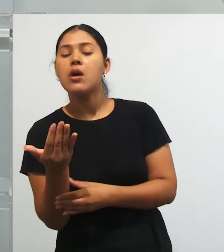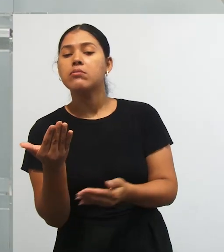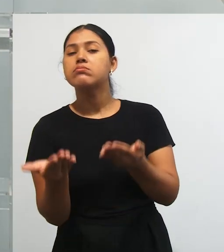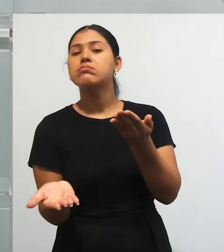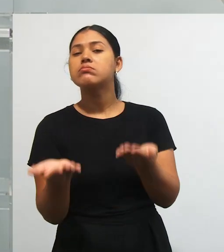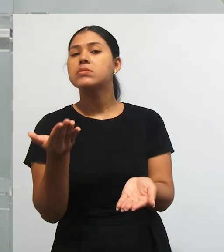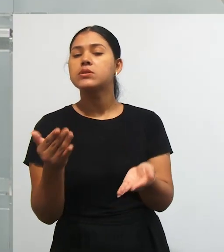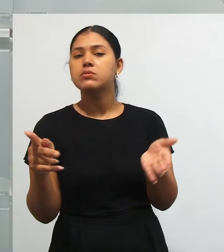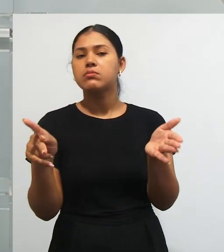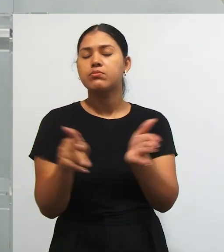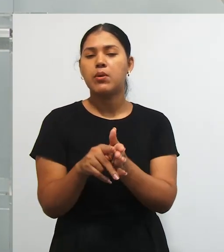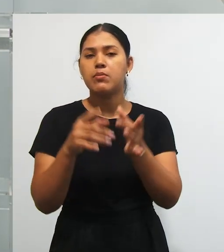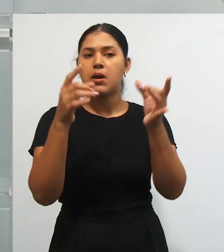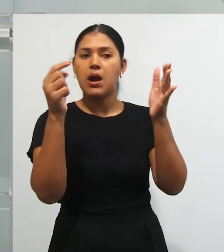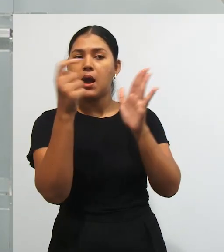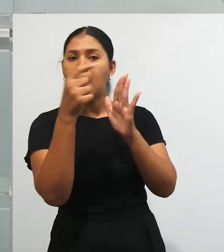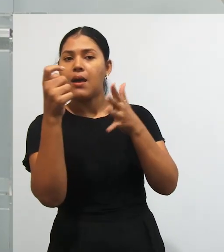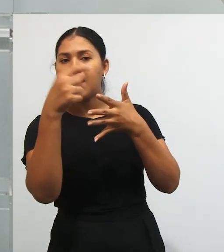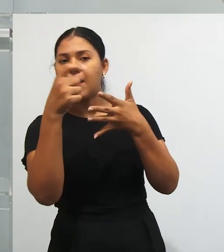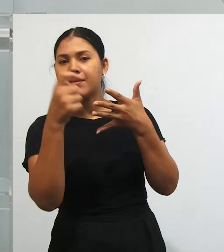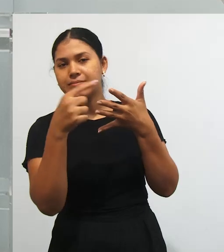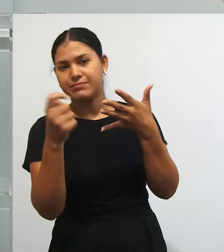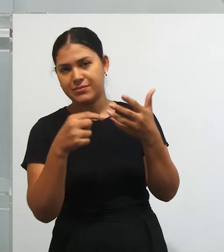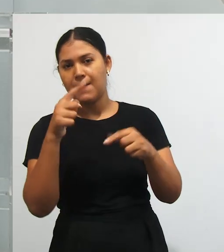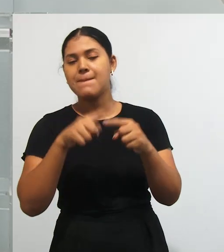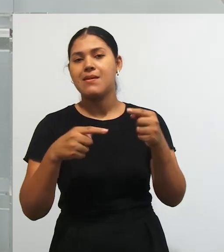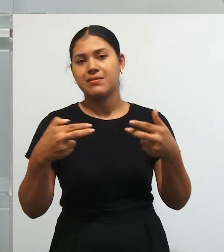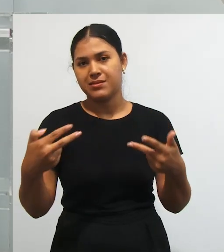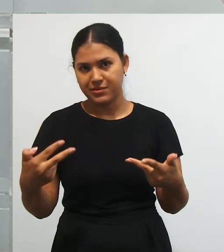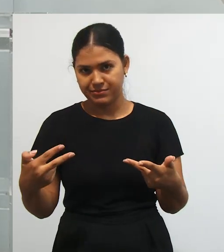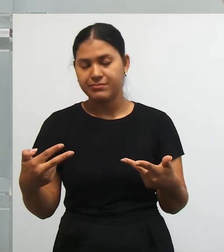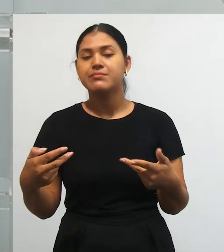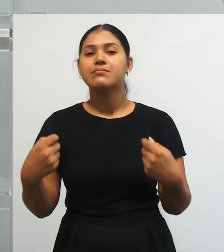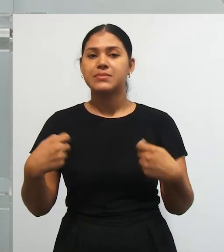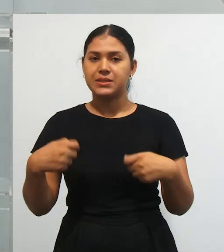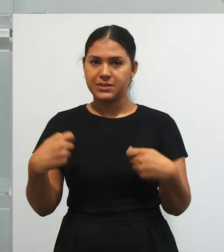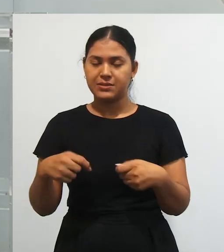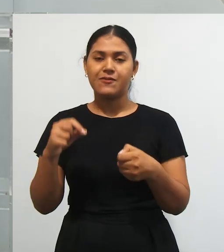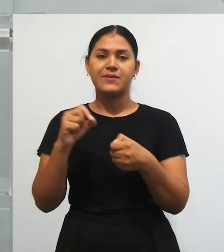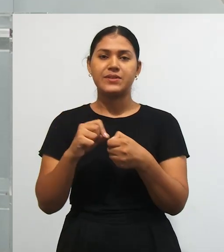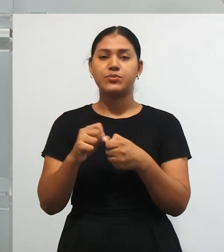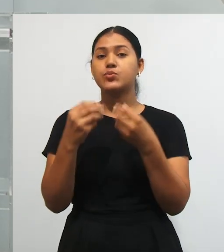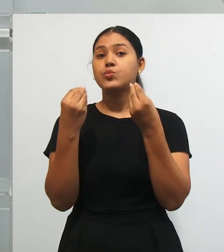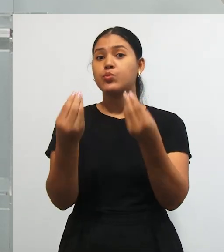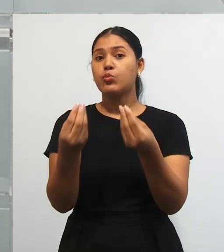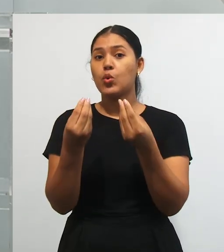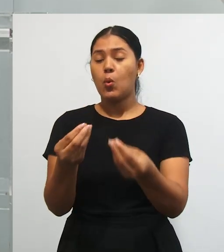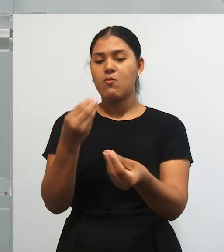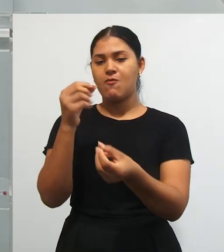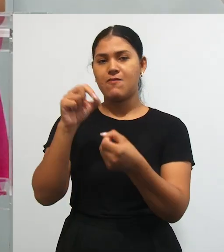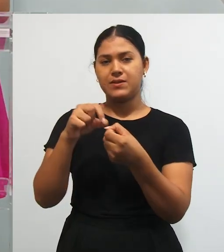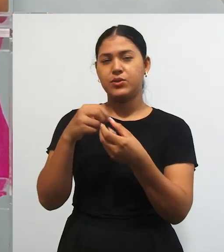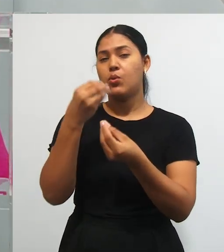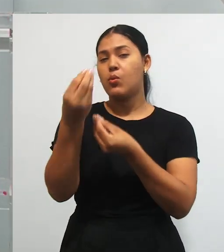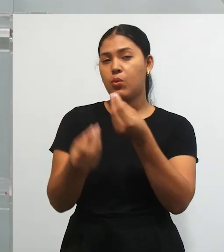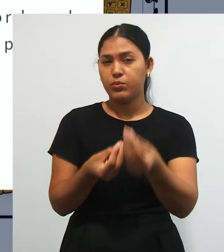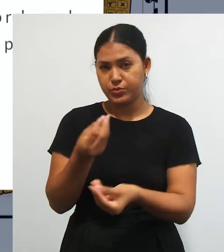ficou claro. Então, ele é detalhar o processo. O como fazer é detalhar o processo, certo?